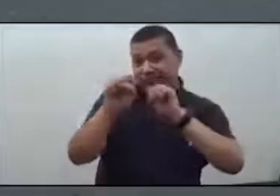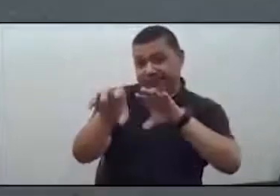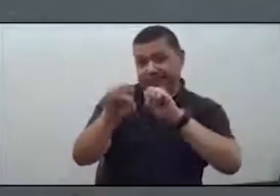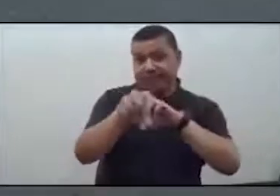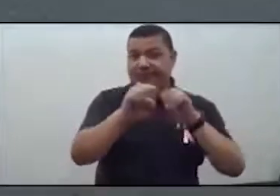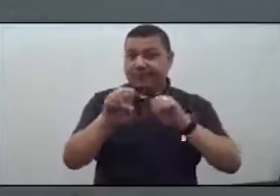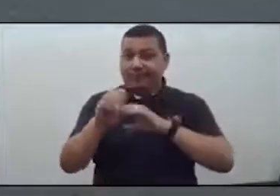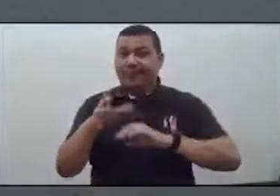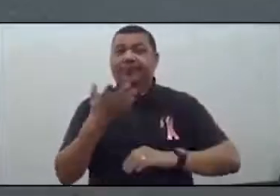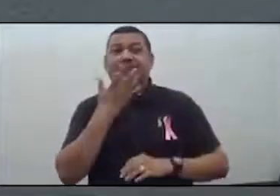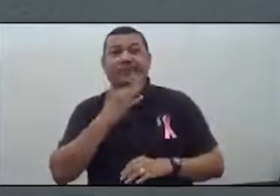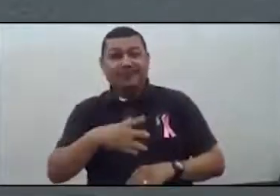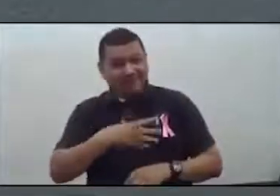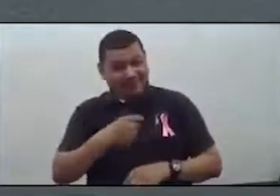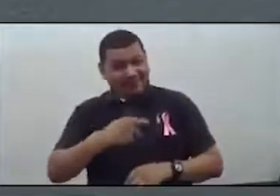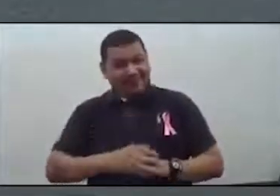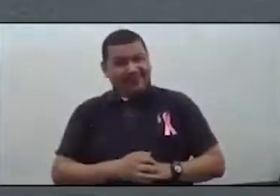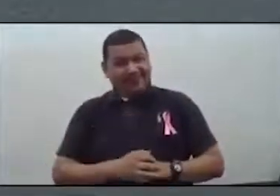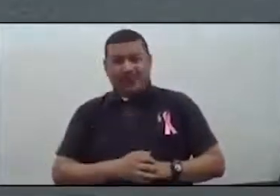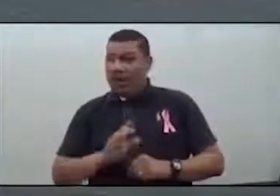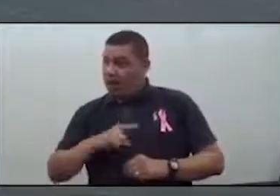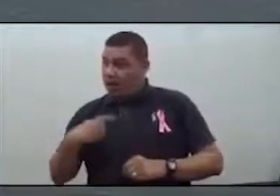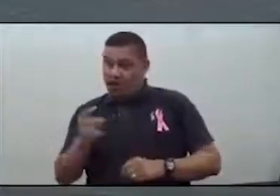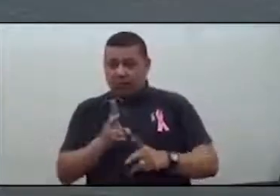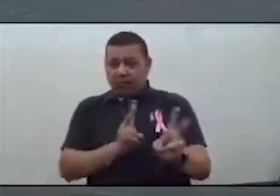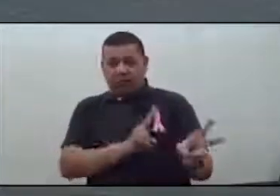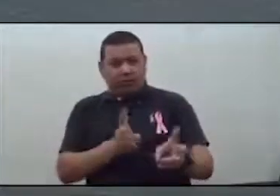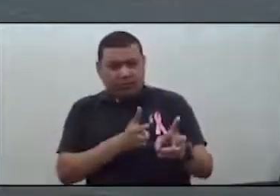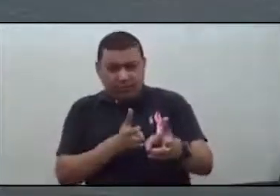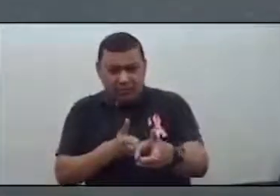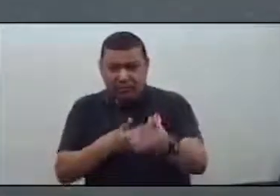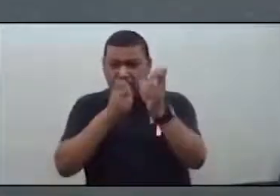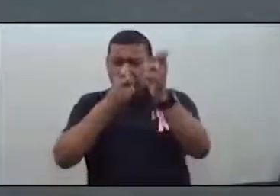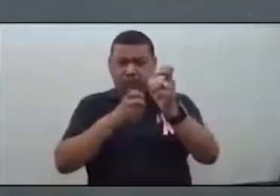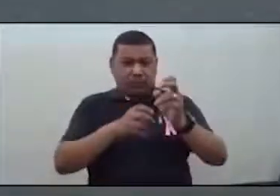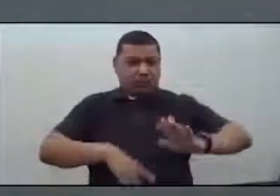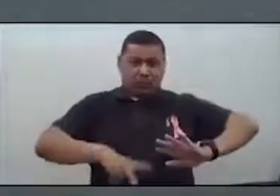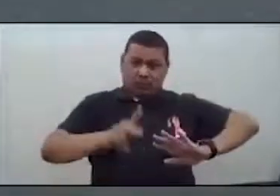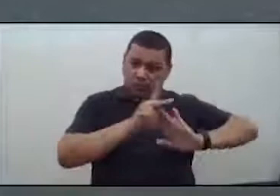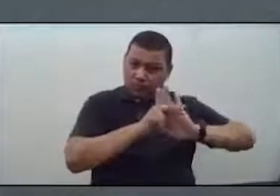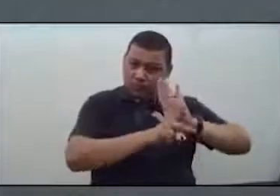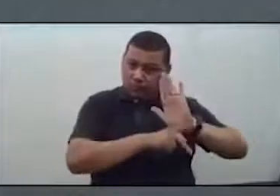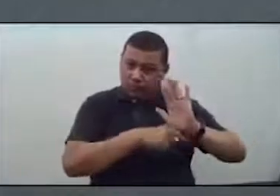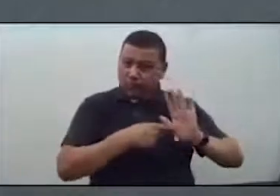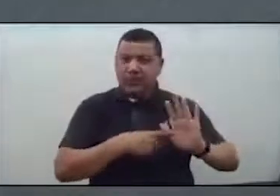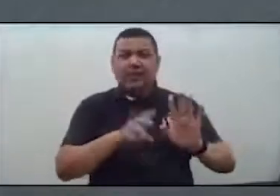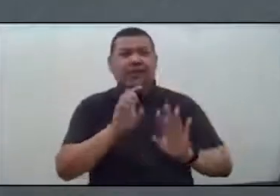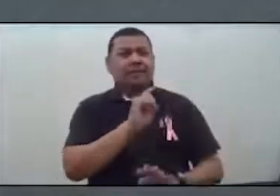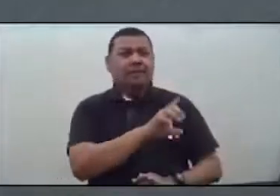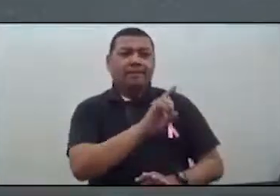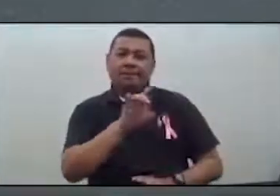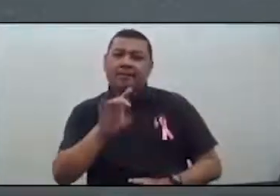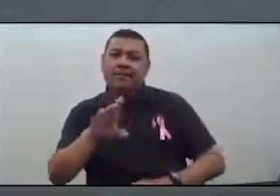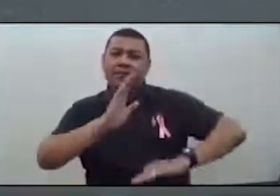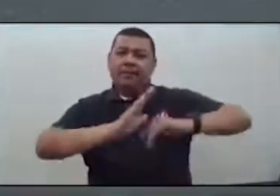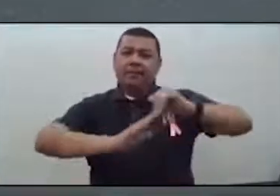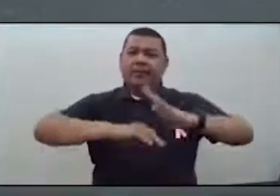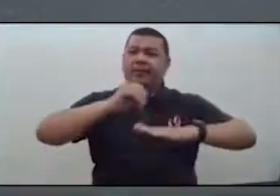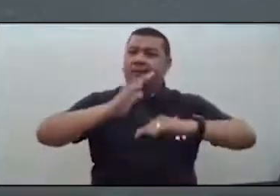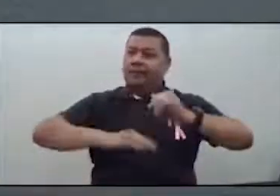onde a gente percebeu, nos projetos que aqui foram expostos, né, de cada profissional daquele,